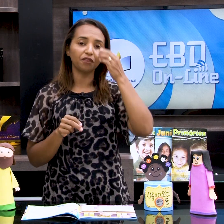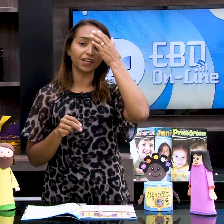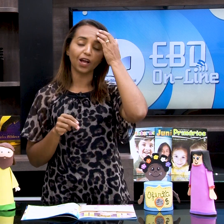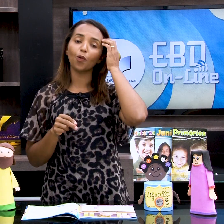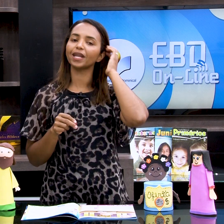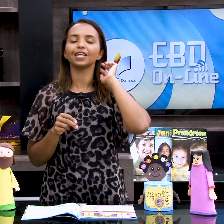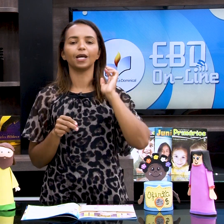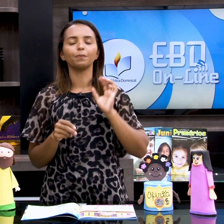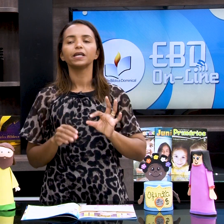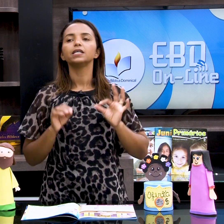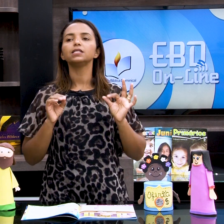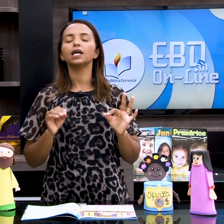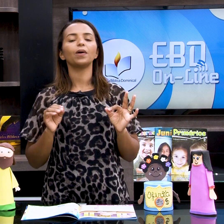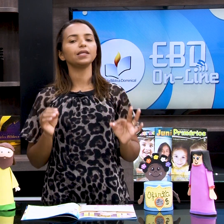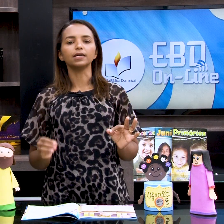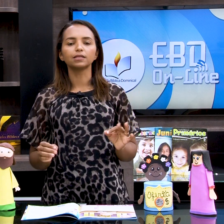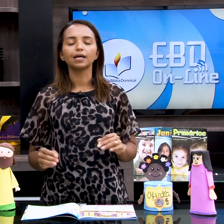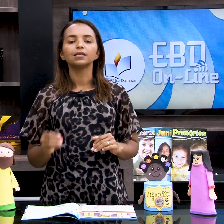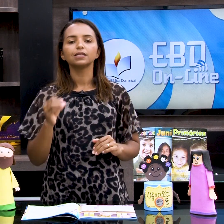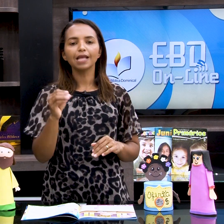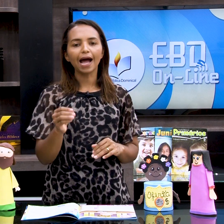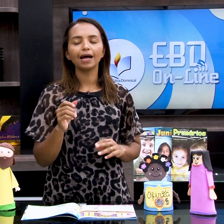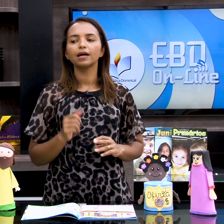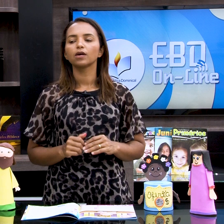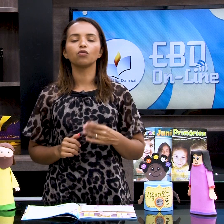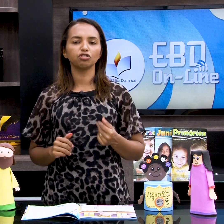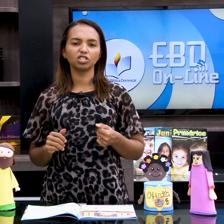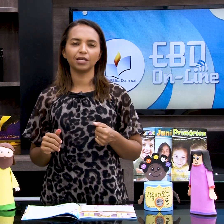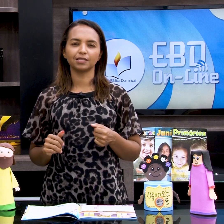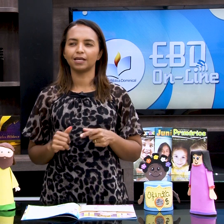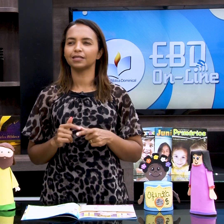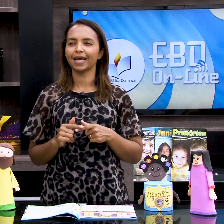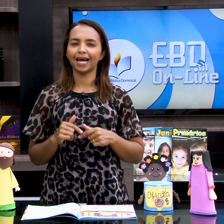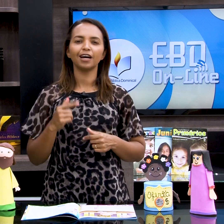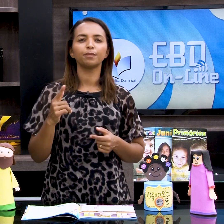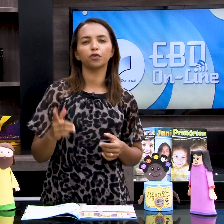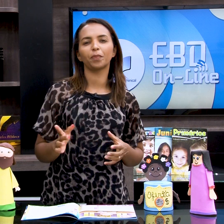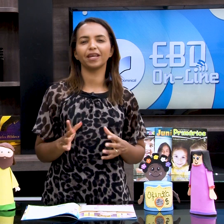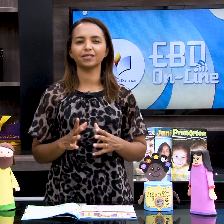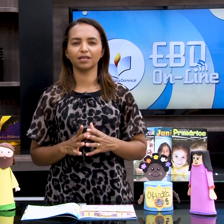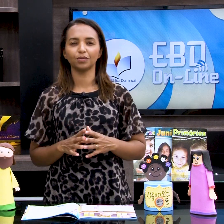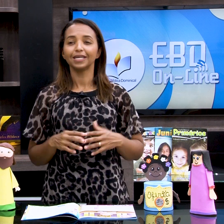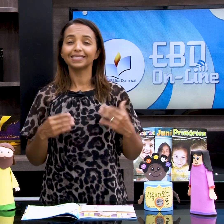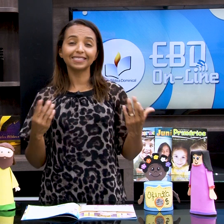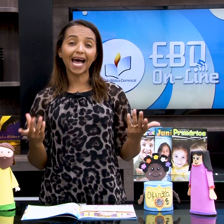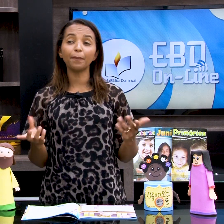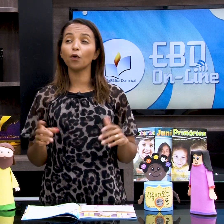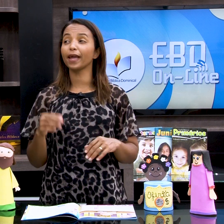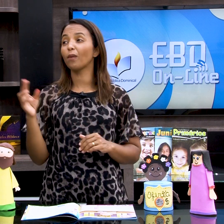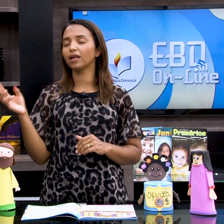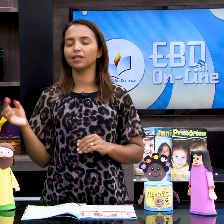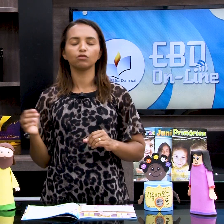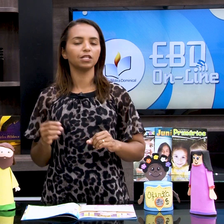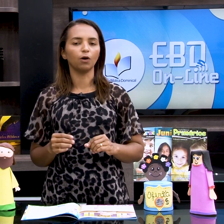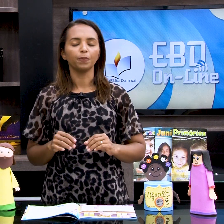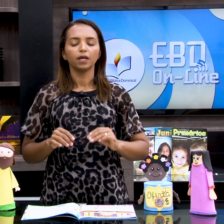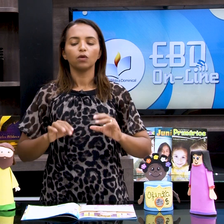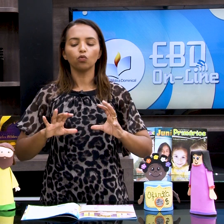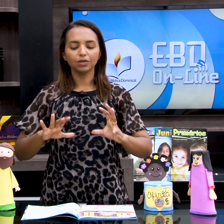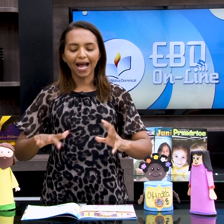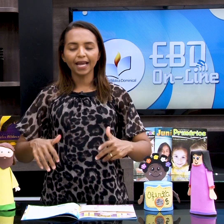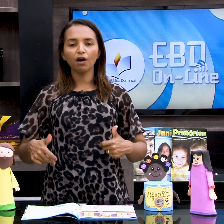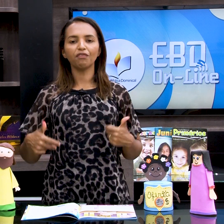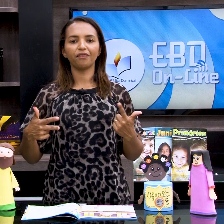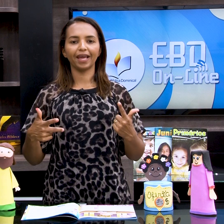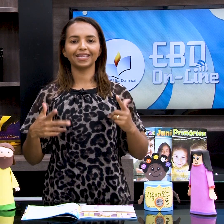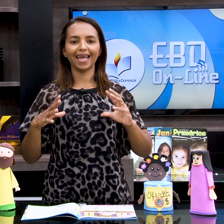desejar ofertar com alegria não adianta dá com tristeza dá por obrigação dá porque alguém deu não